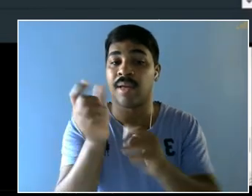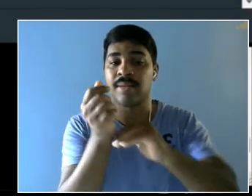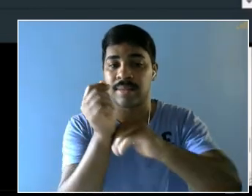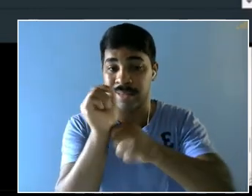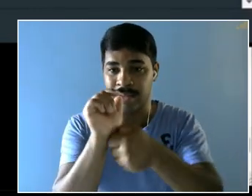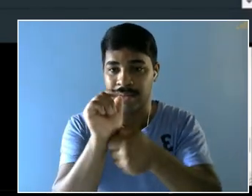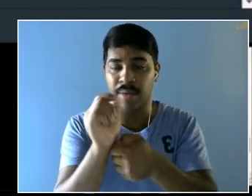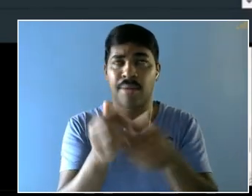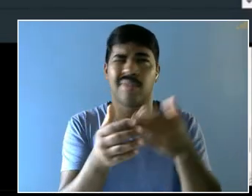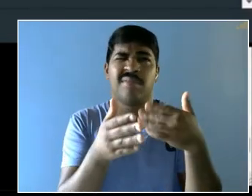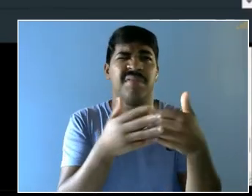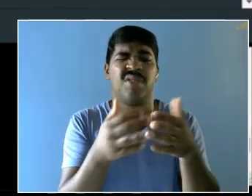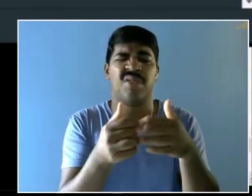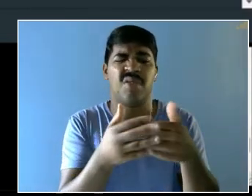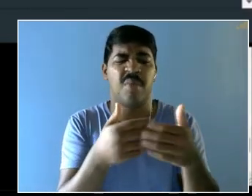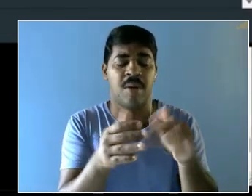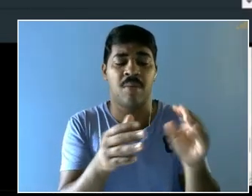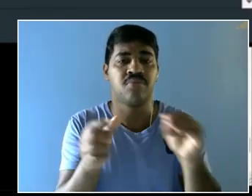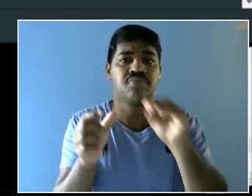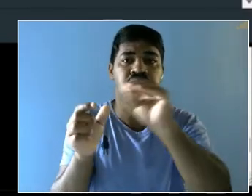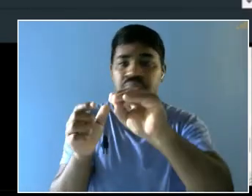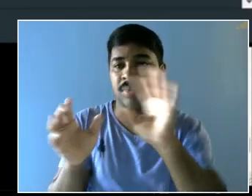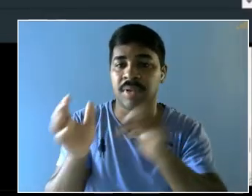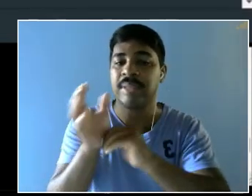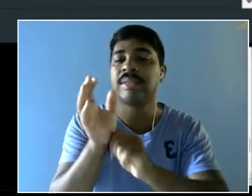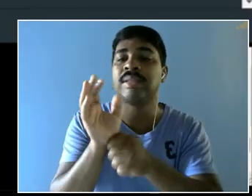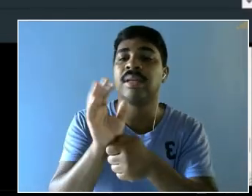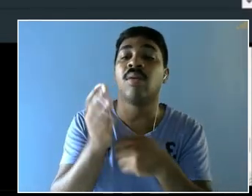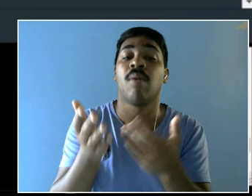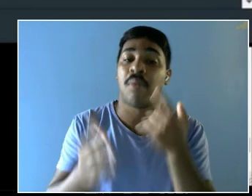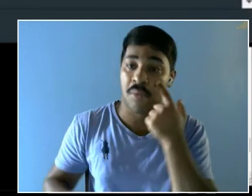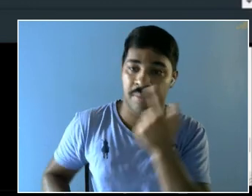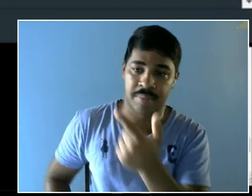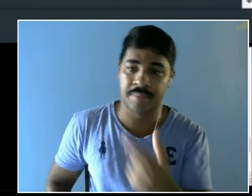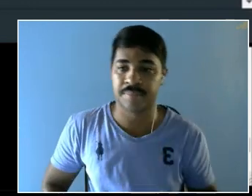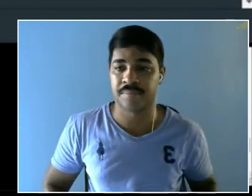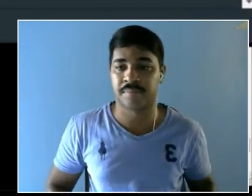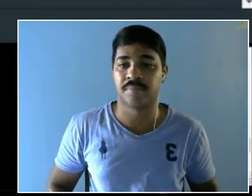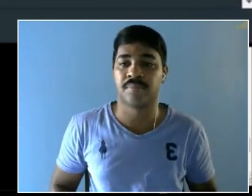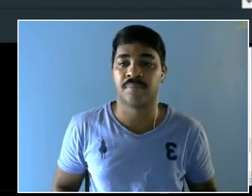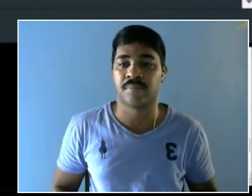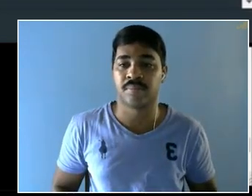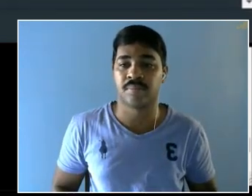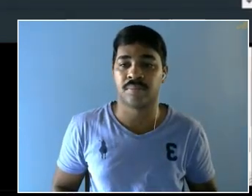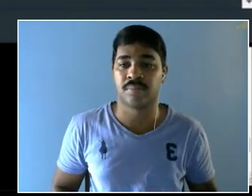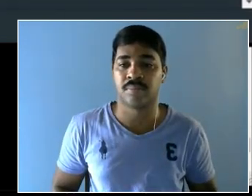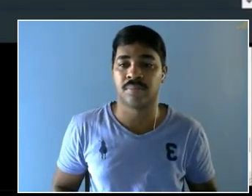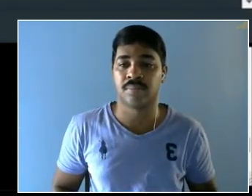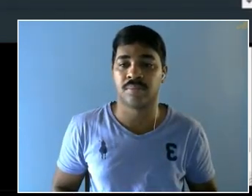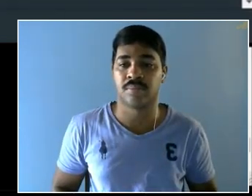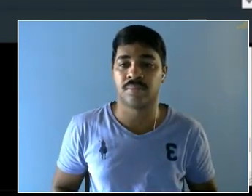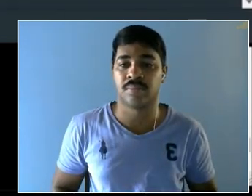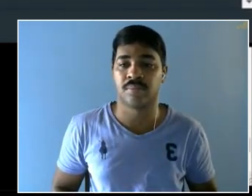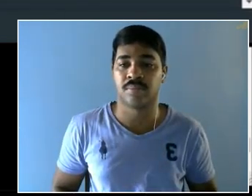sei lá, um valor que não é o que a gente quer. Aí eu vou fazer aqui, enquanto senha